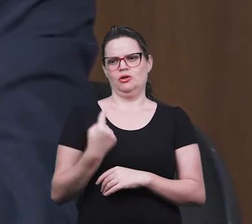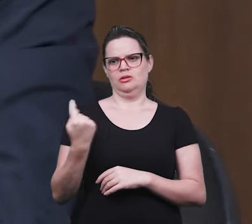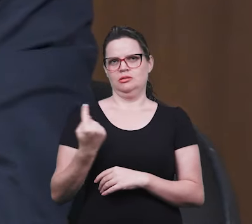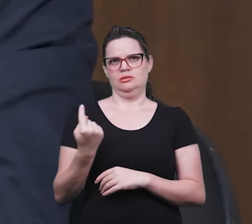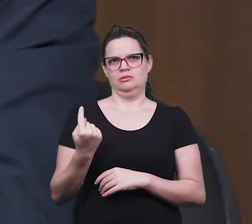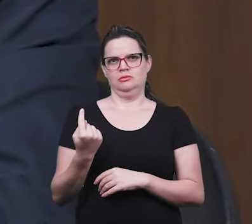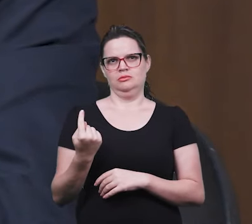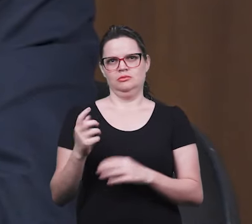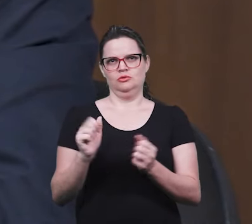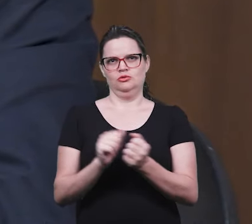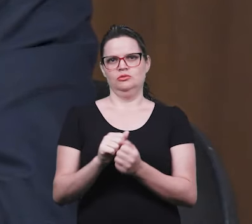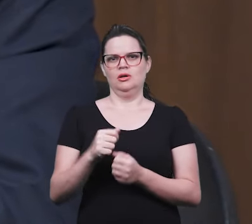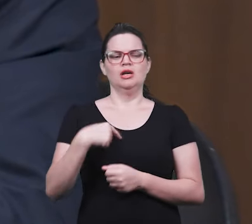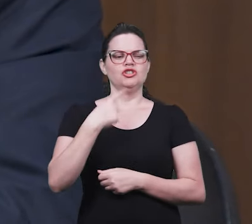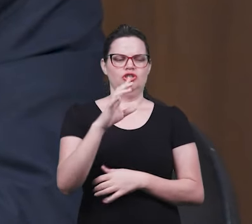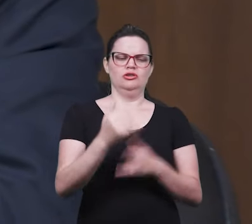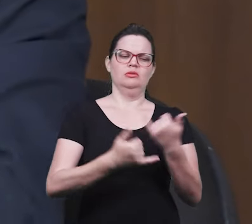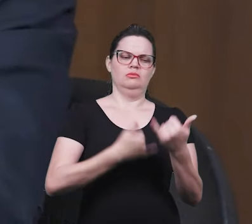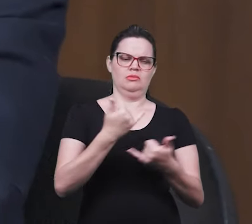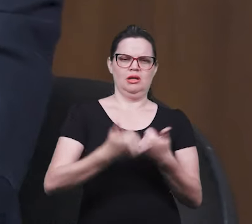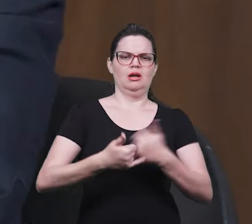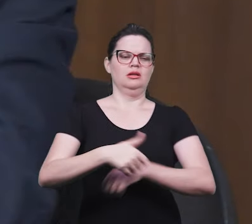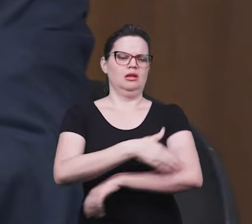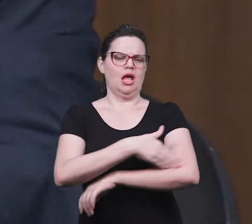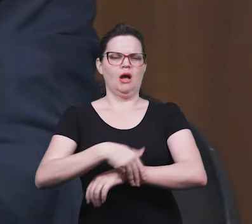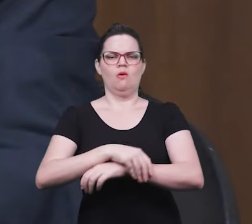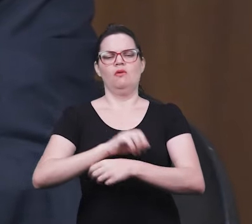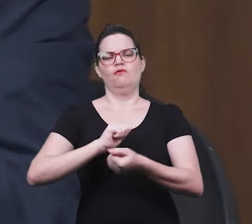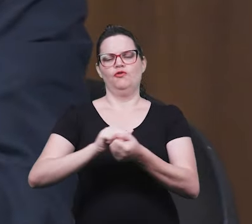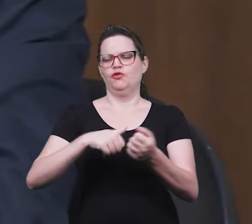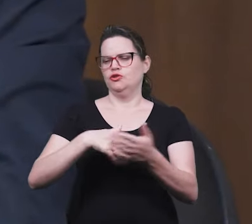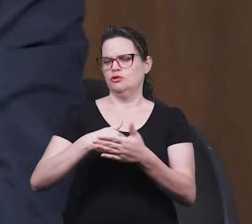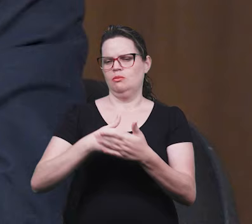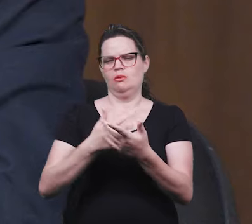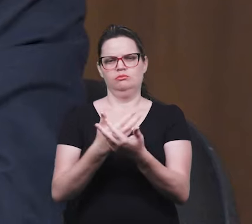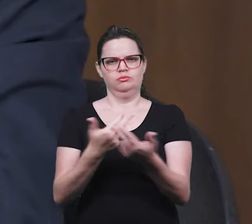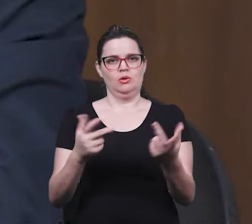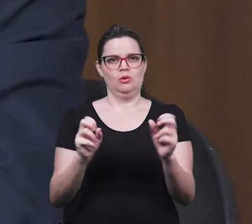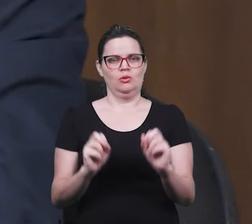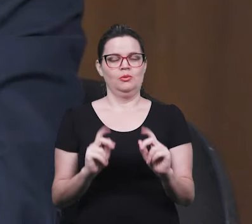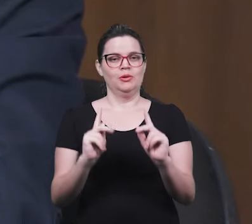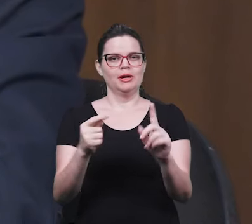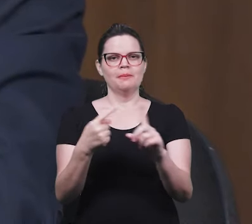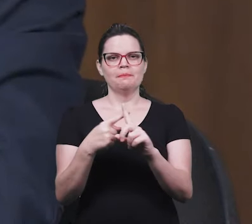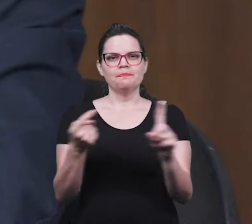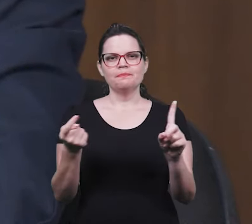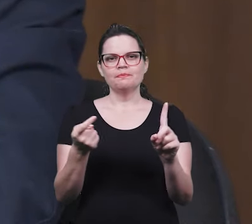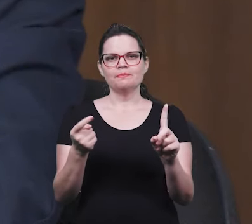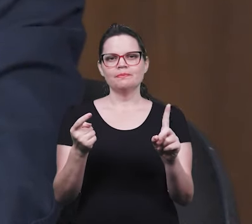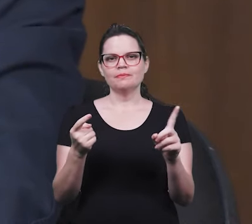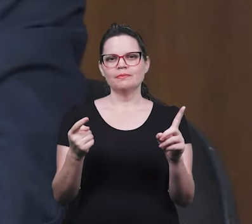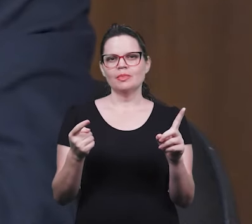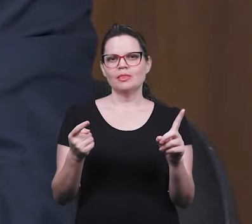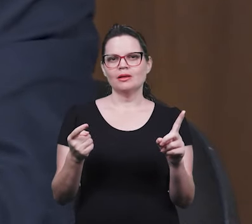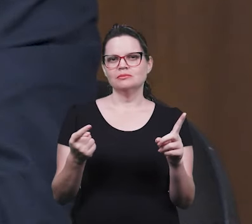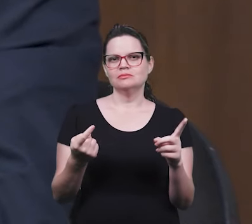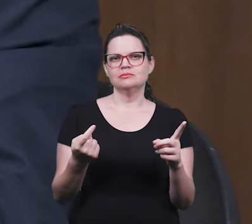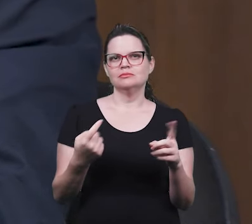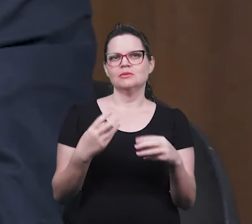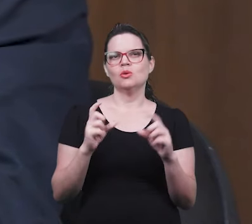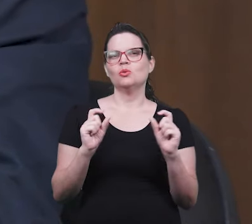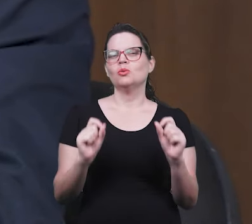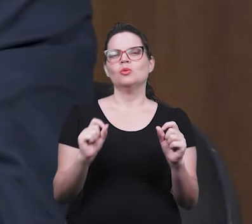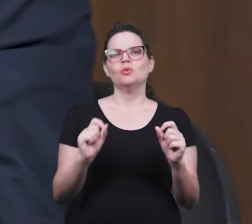como meu irmão. Então, eu ia pra rua, brincava, jogava pelada, aquela coisa toda e tal. E como... Então,